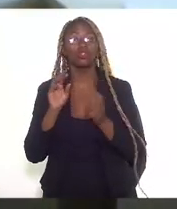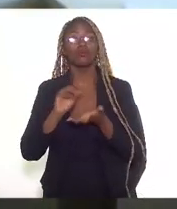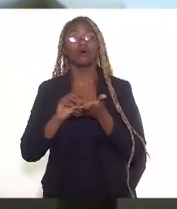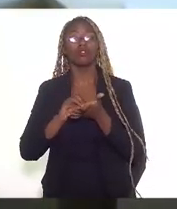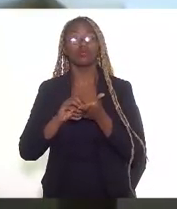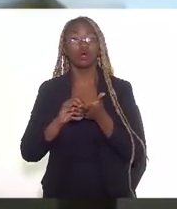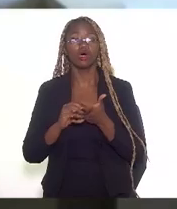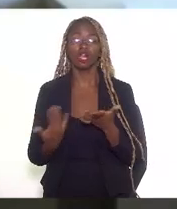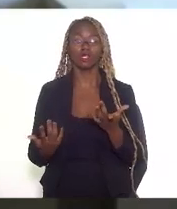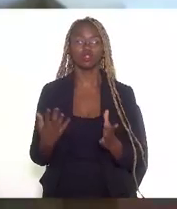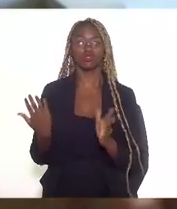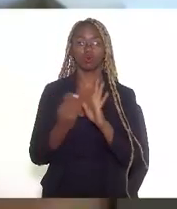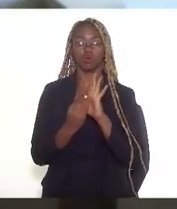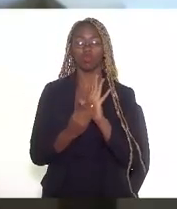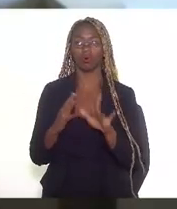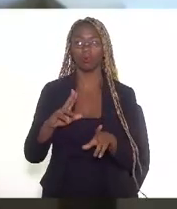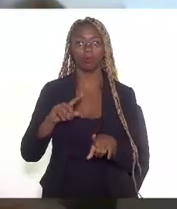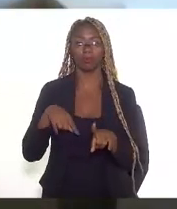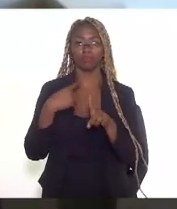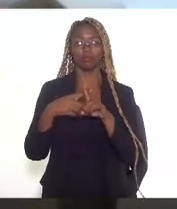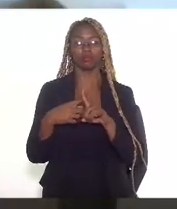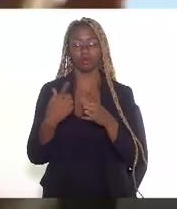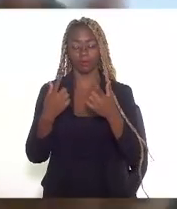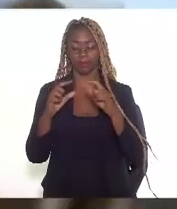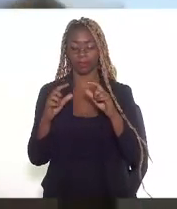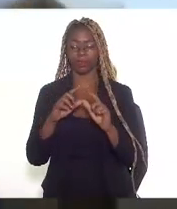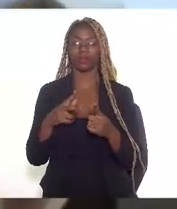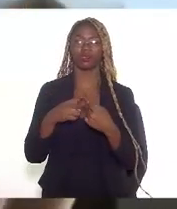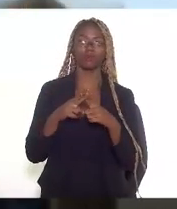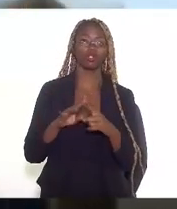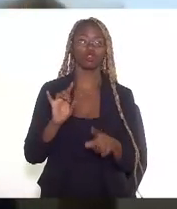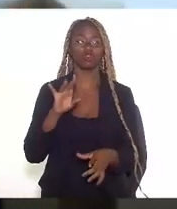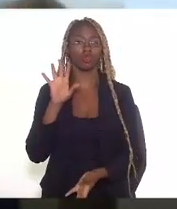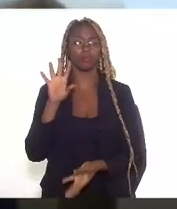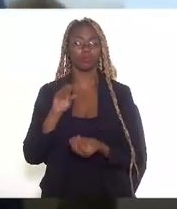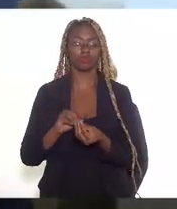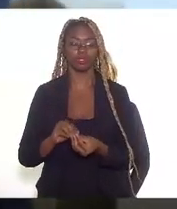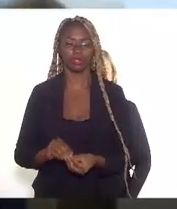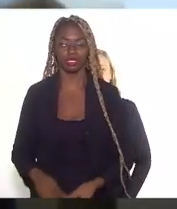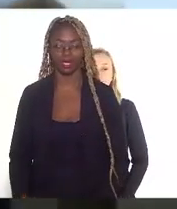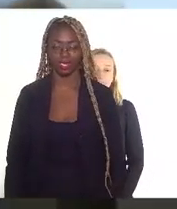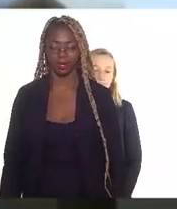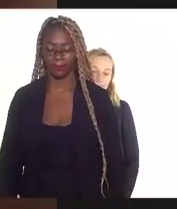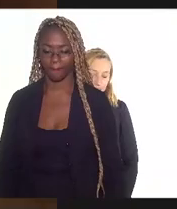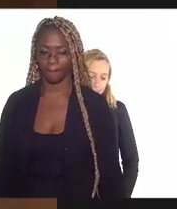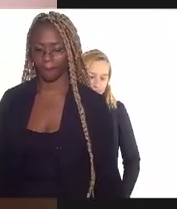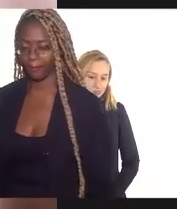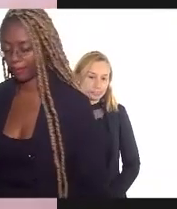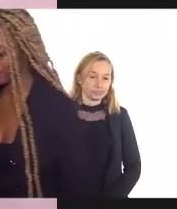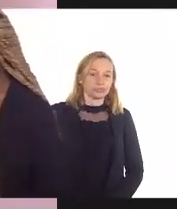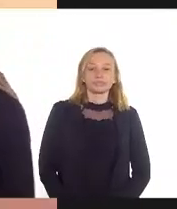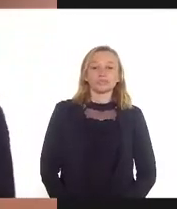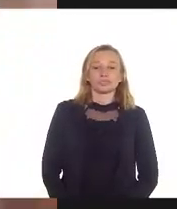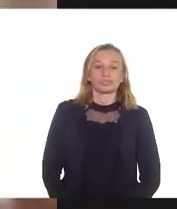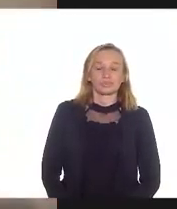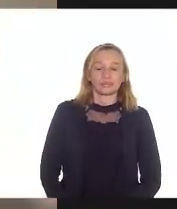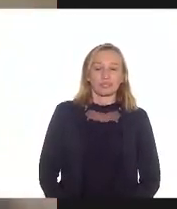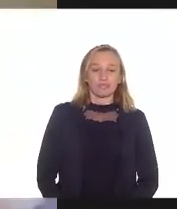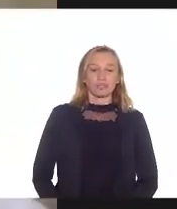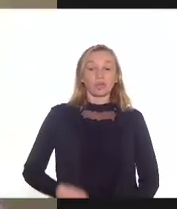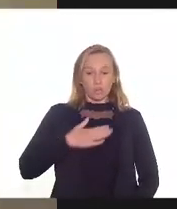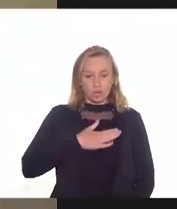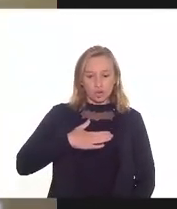pode adicionar, a gente propõe subemenda. Dá praticidade, é só isso. Okay. Olha, eu gostei muito